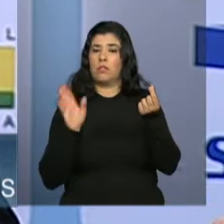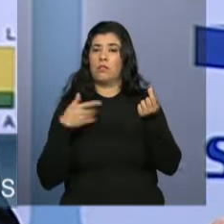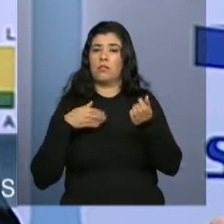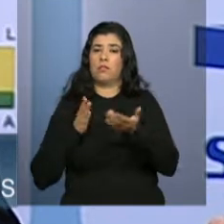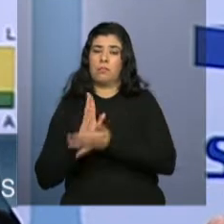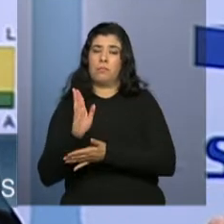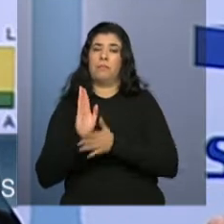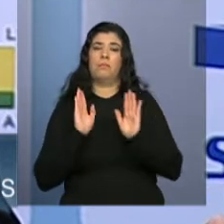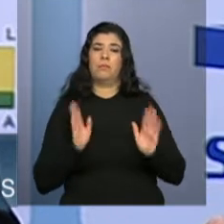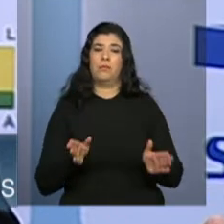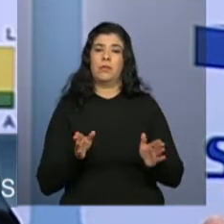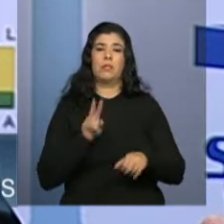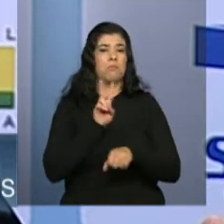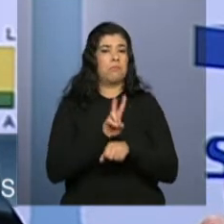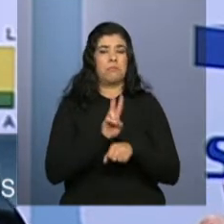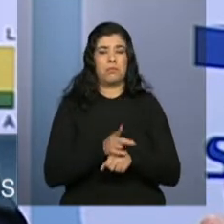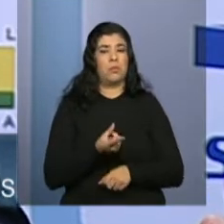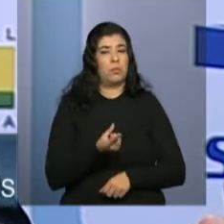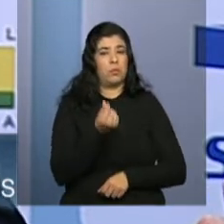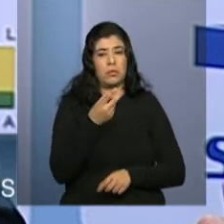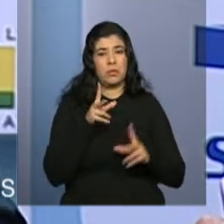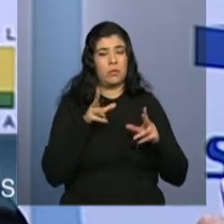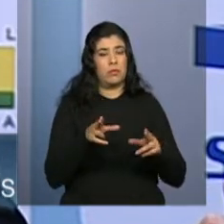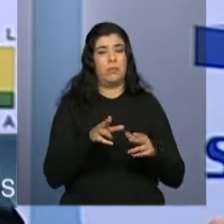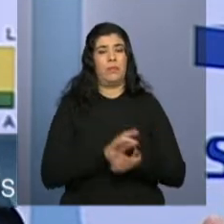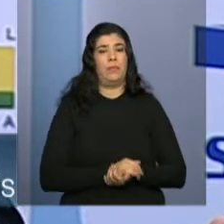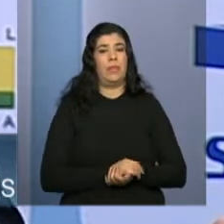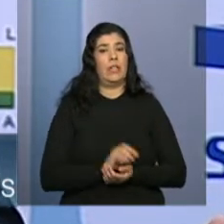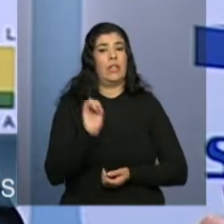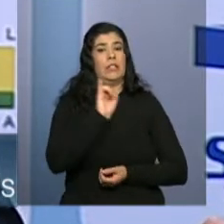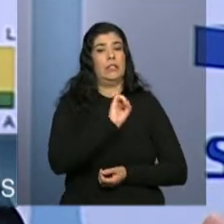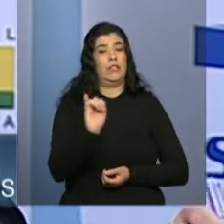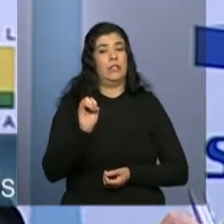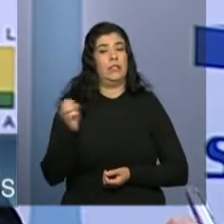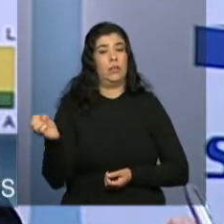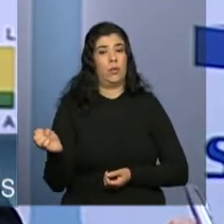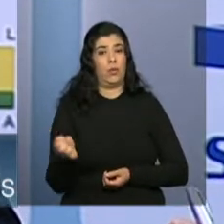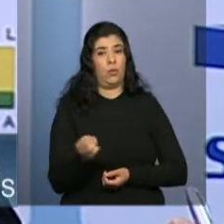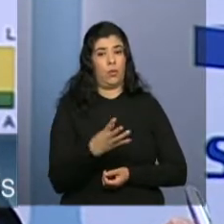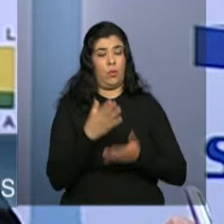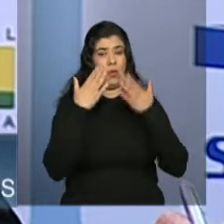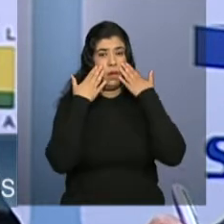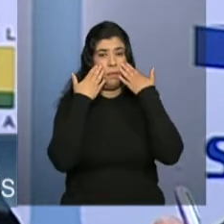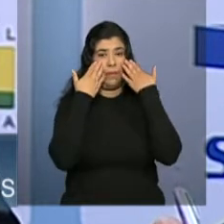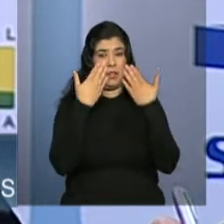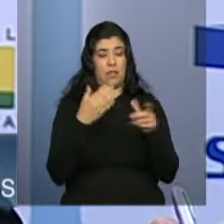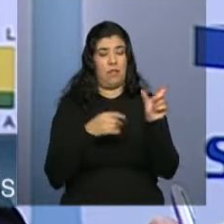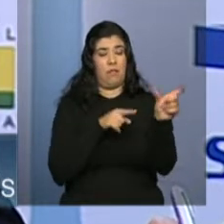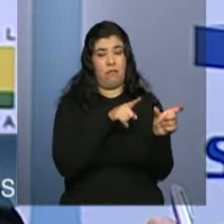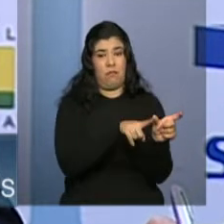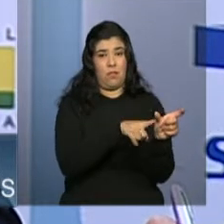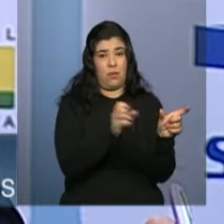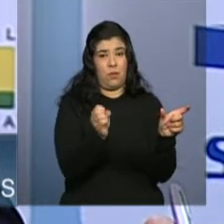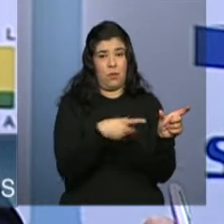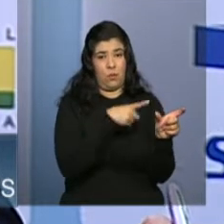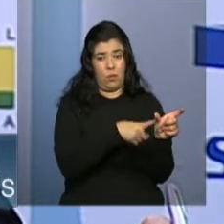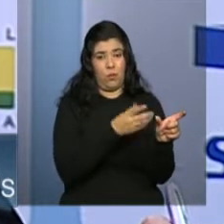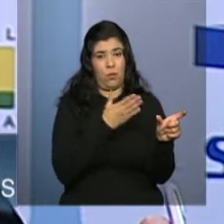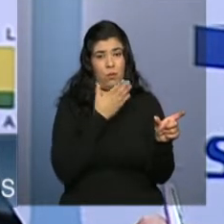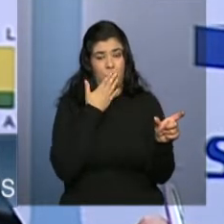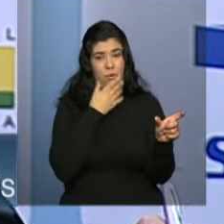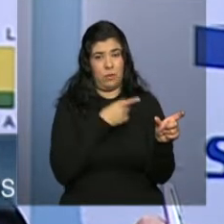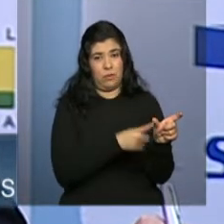né mantém o meu emprego que já tá aprovado quando é uma nova apresentação aí tem que analisar né é uma nova apresentação